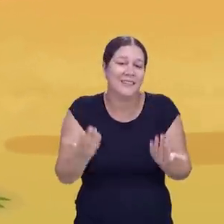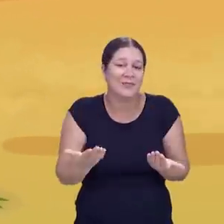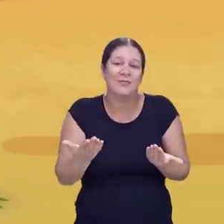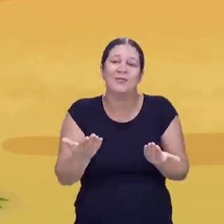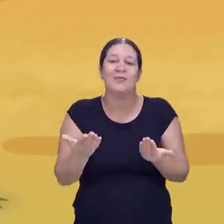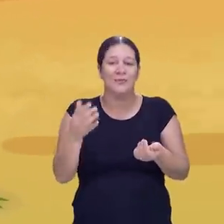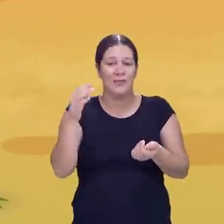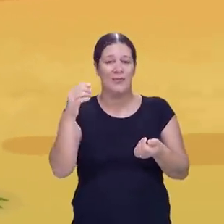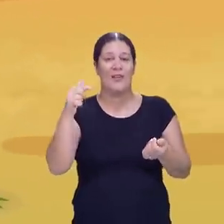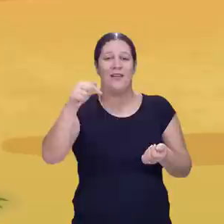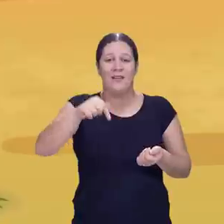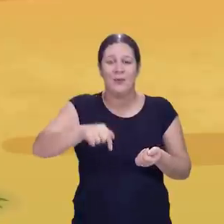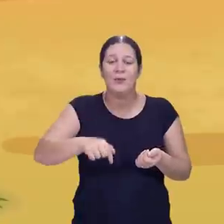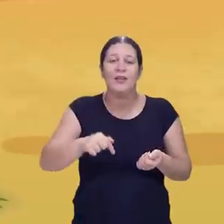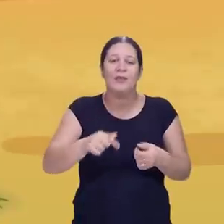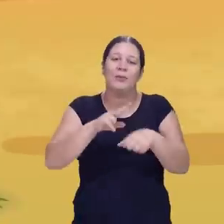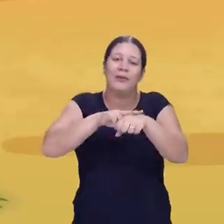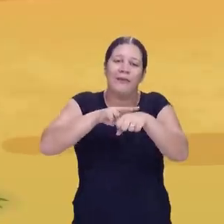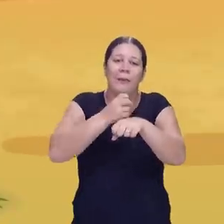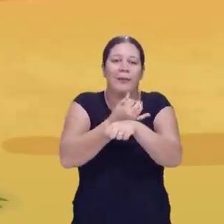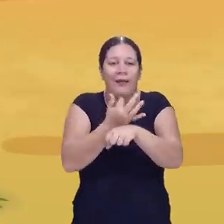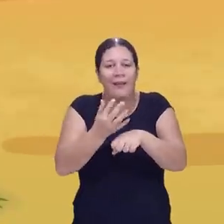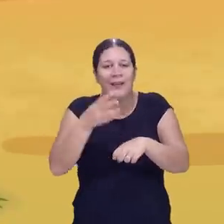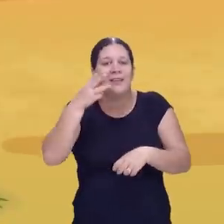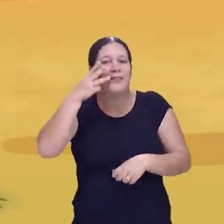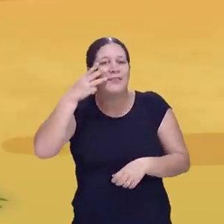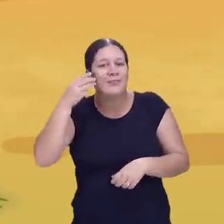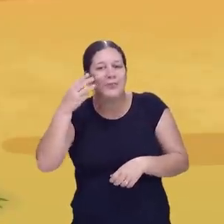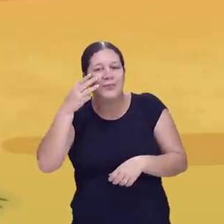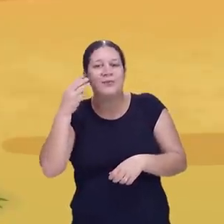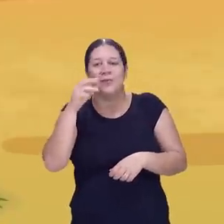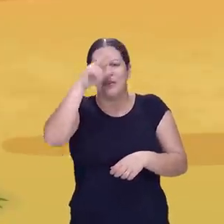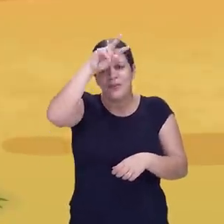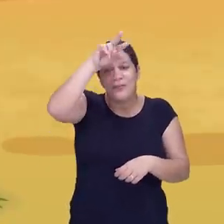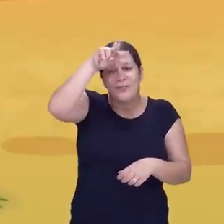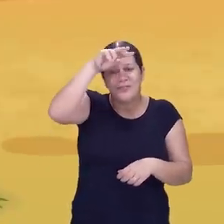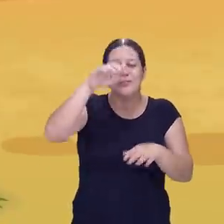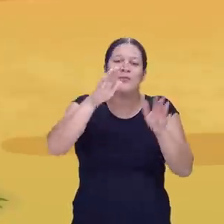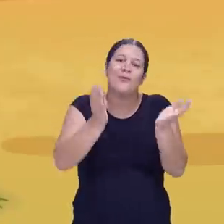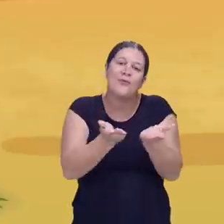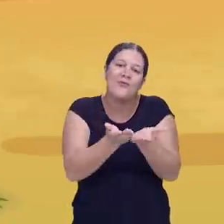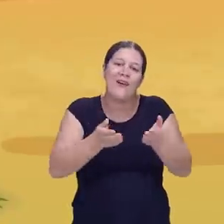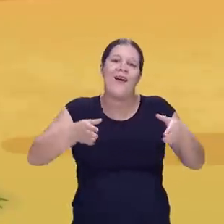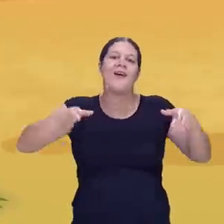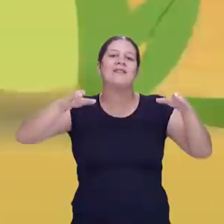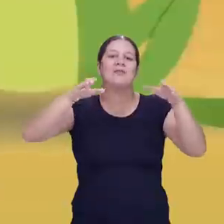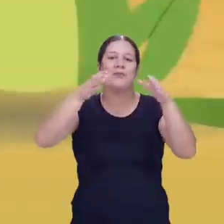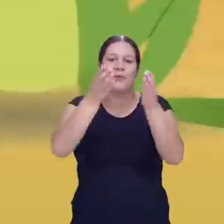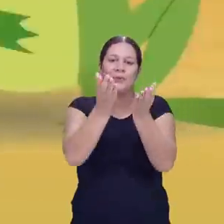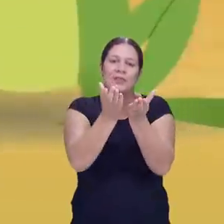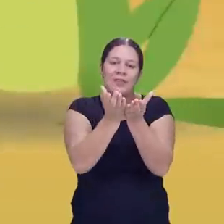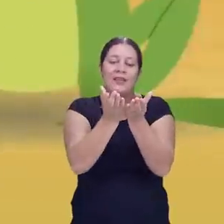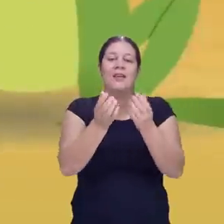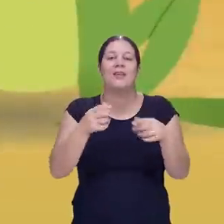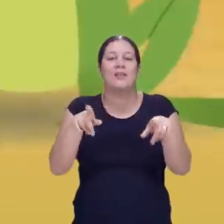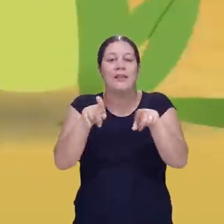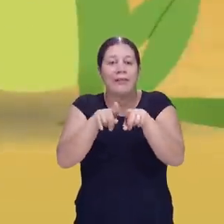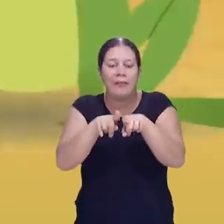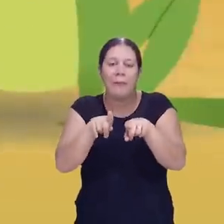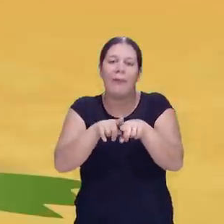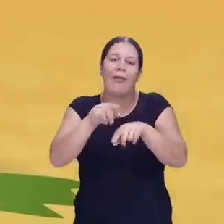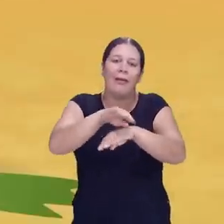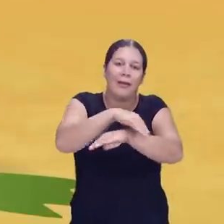Então é isso. Igual a gente no gramado com o gato e o bicho folha com as folhas no vaso. E o Cláudio dormindo